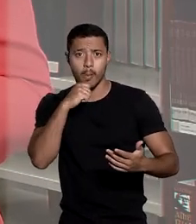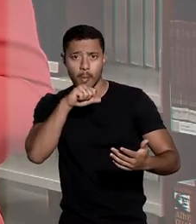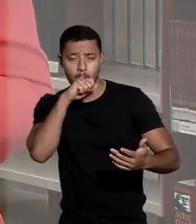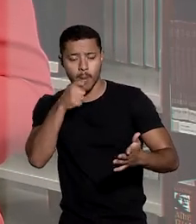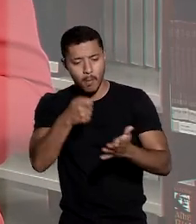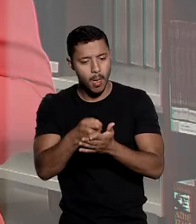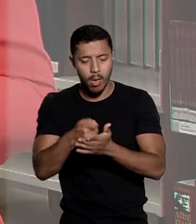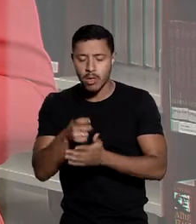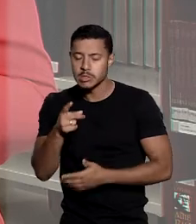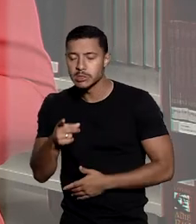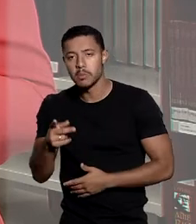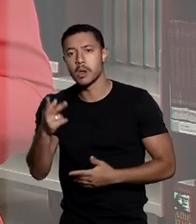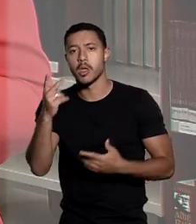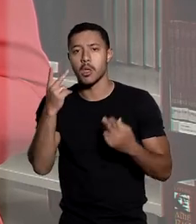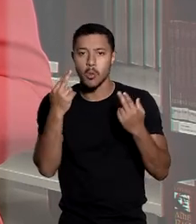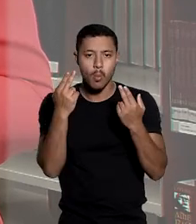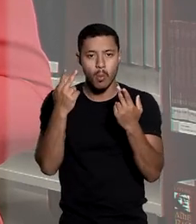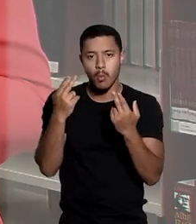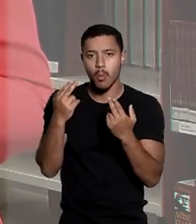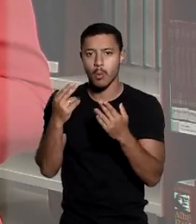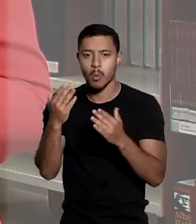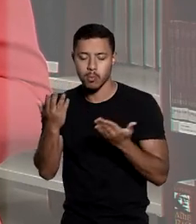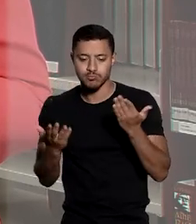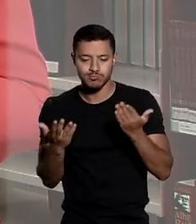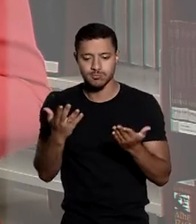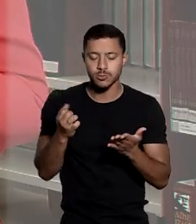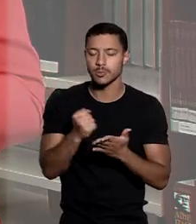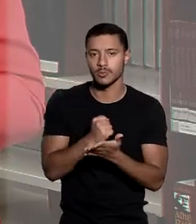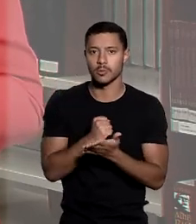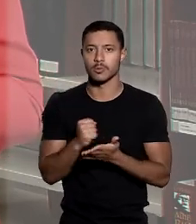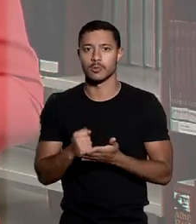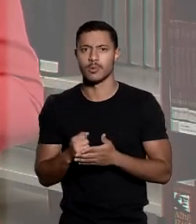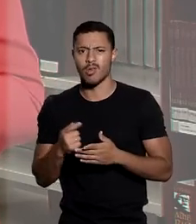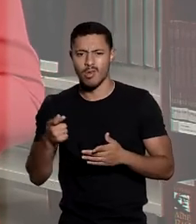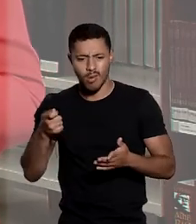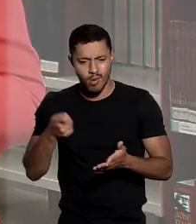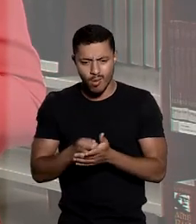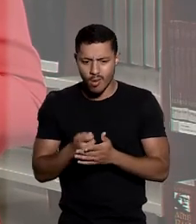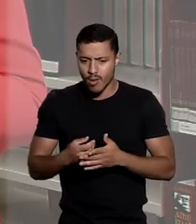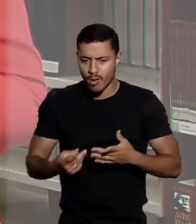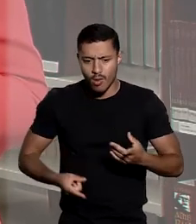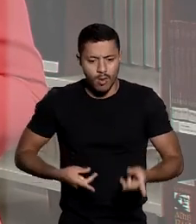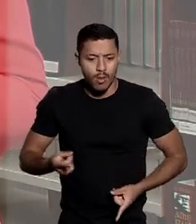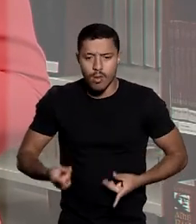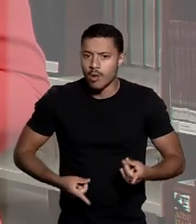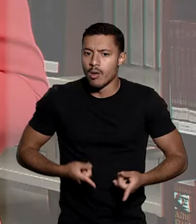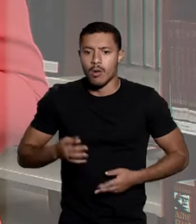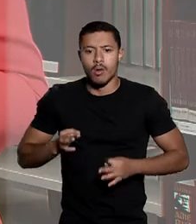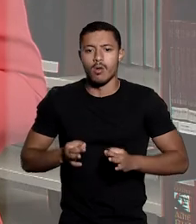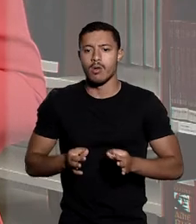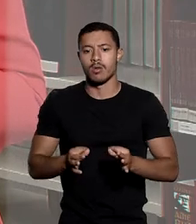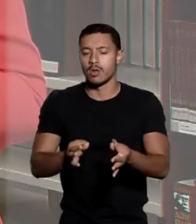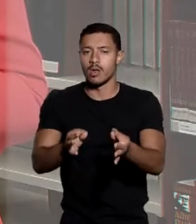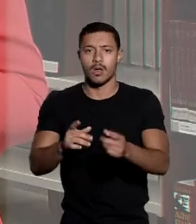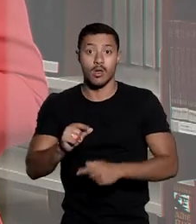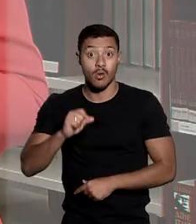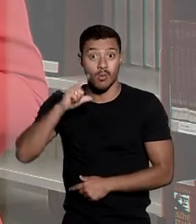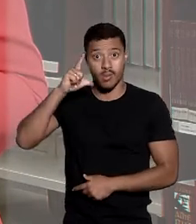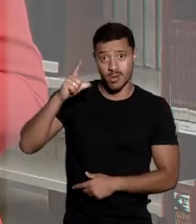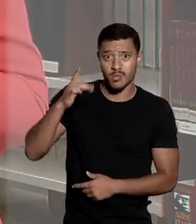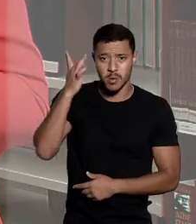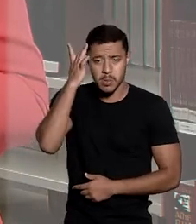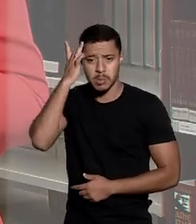pagar o mesmo valor em visível desequilíbrio contratual e que os gastos da família com tecnologia aumentaram para